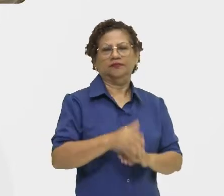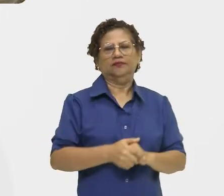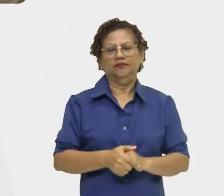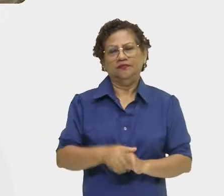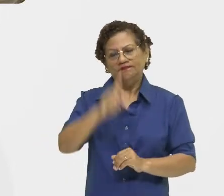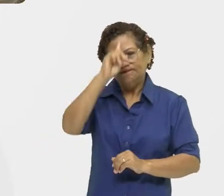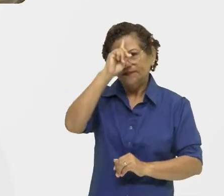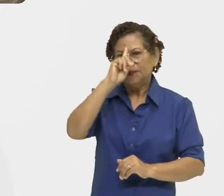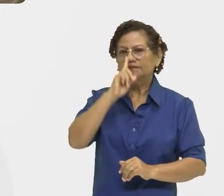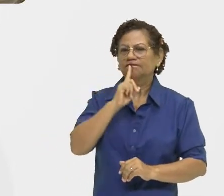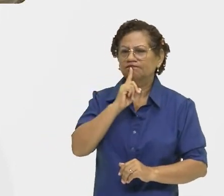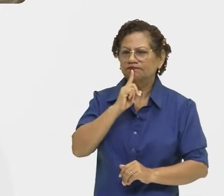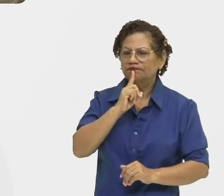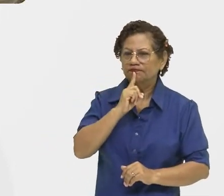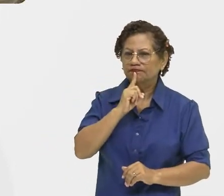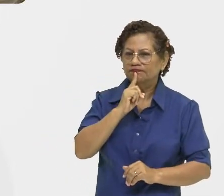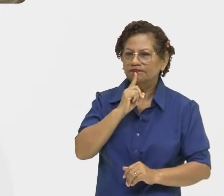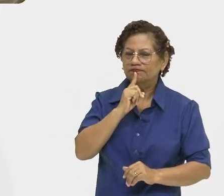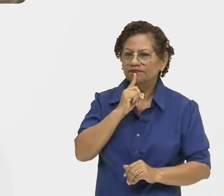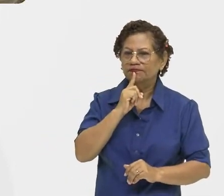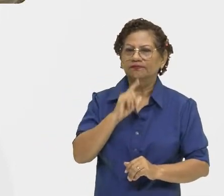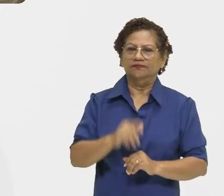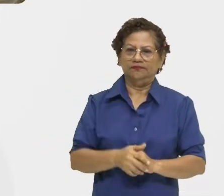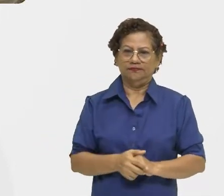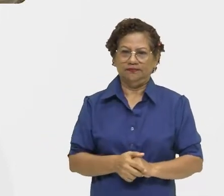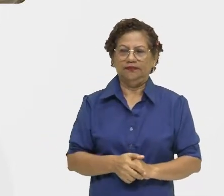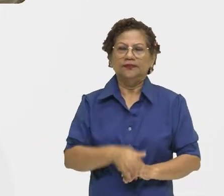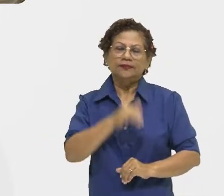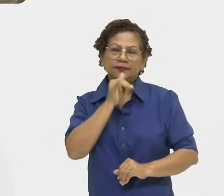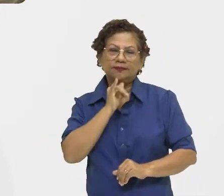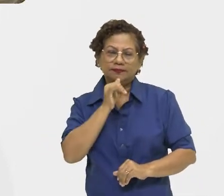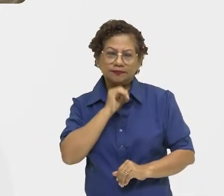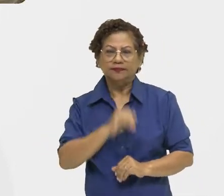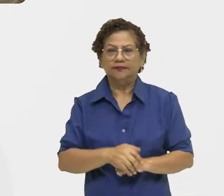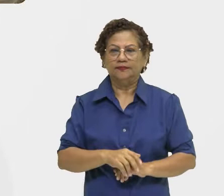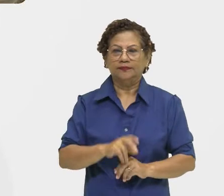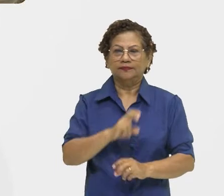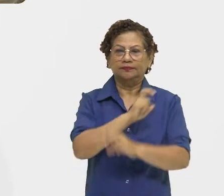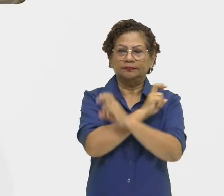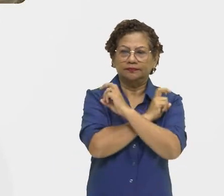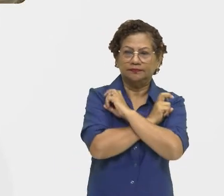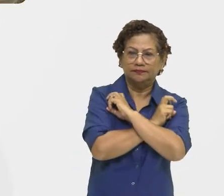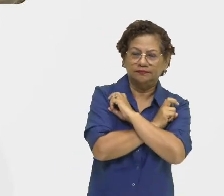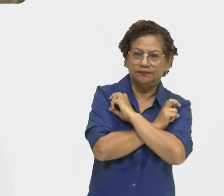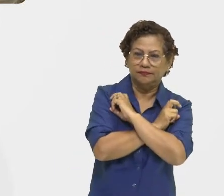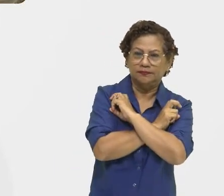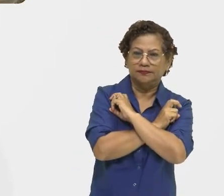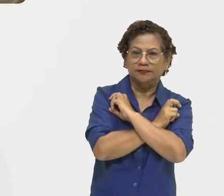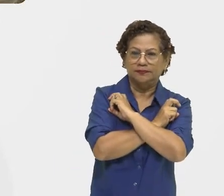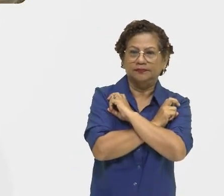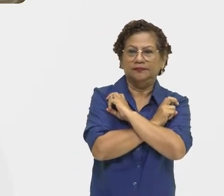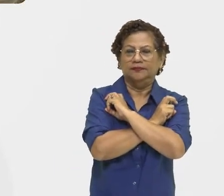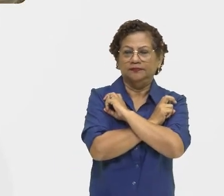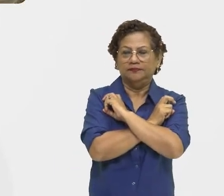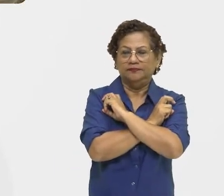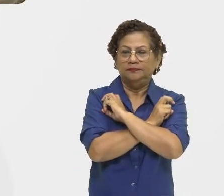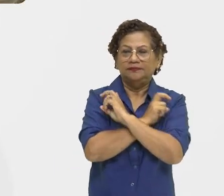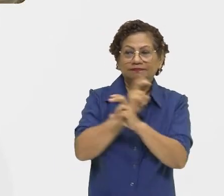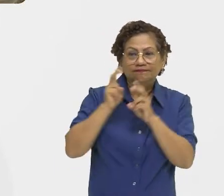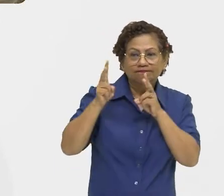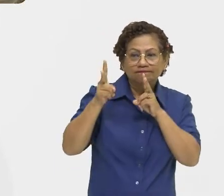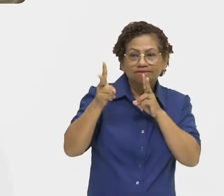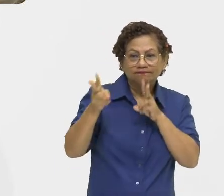das pessoas que estavam sendo representadas, traços do faraó, sempre trazendo esse caráter de adoração,